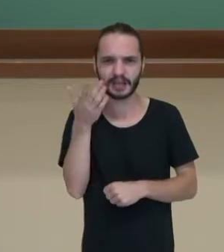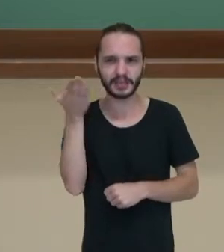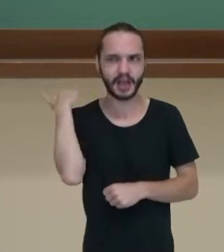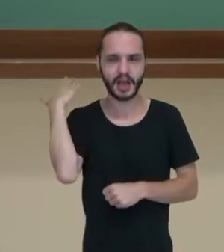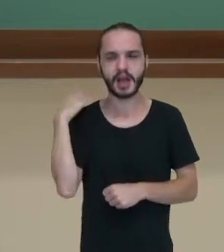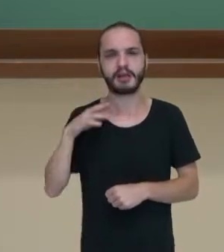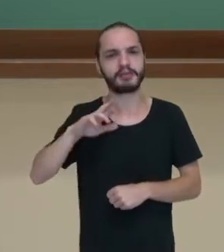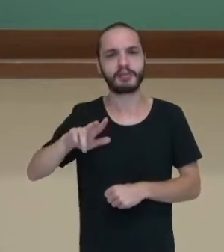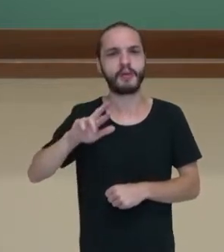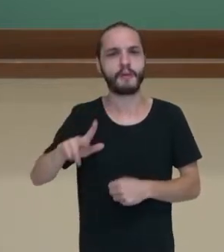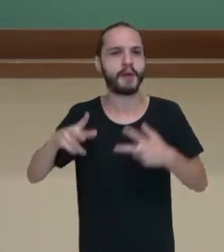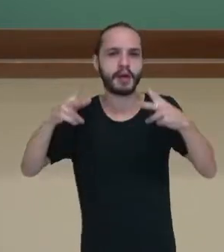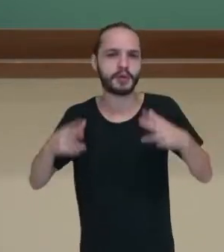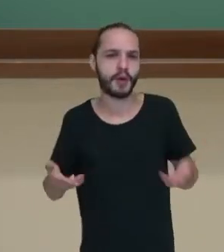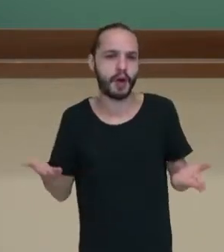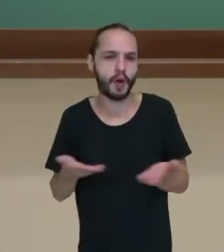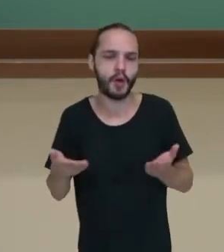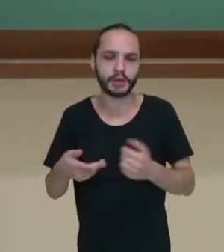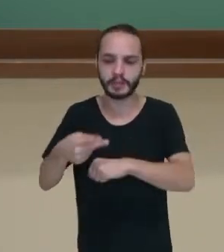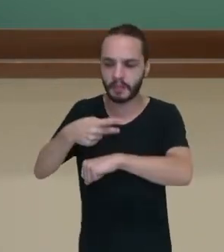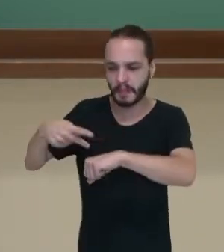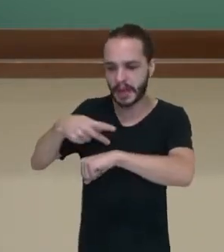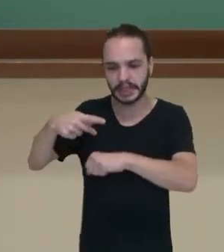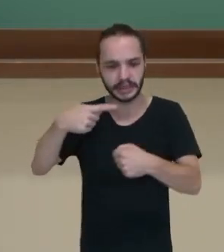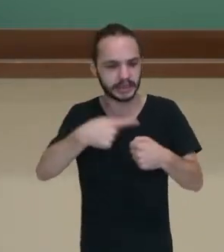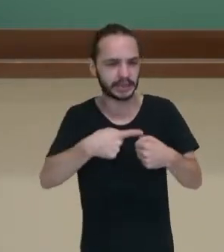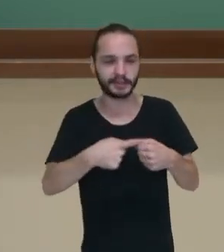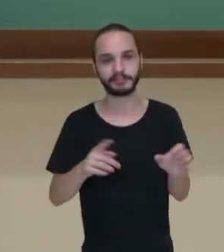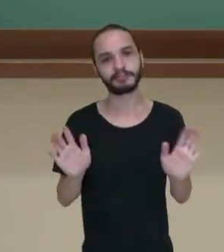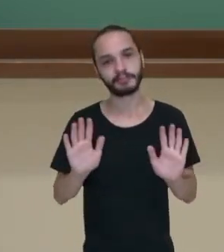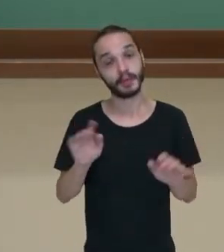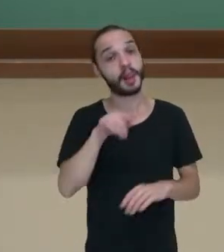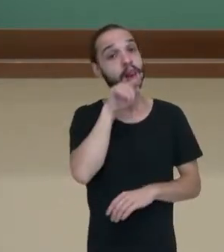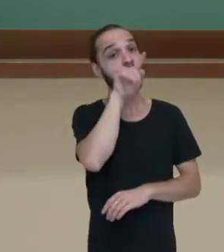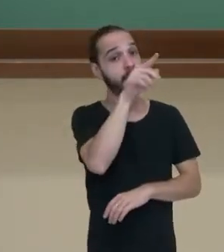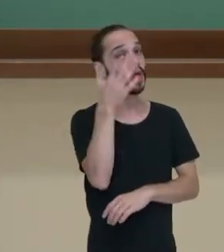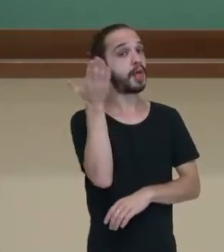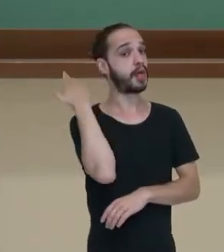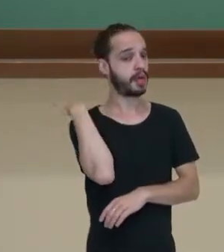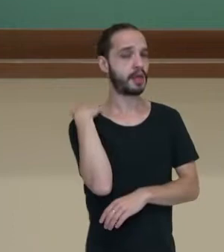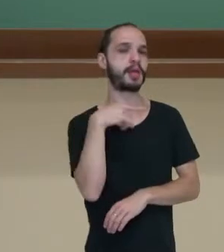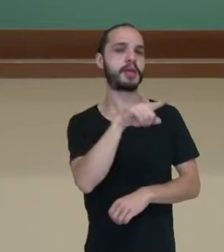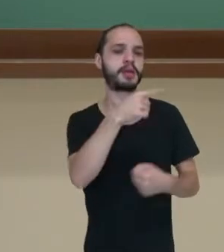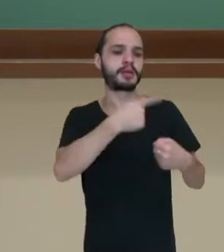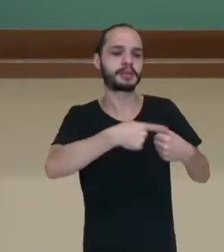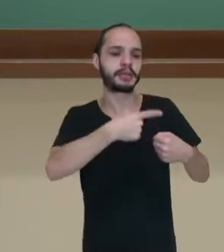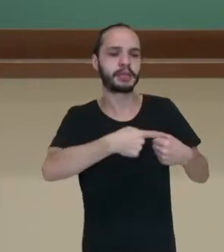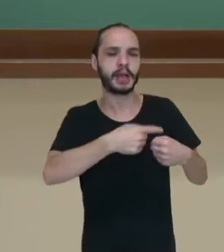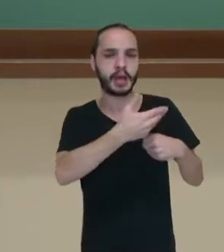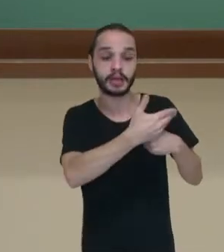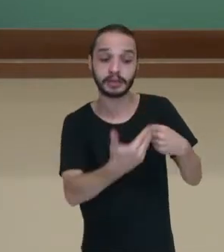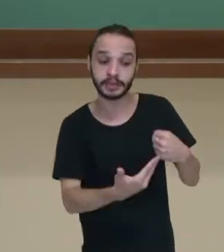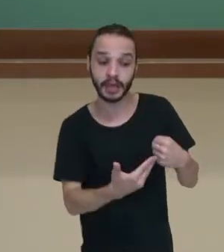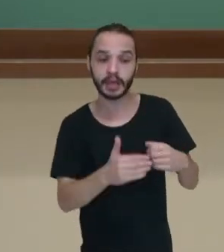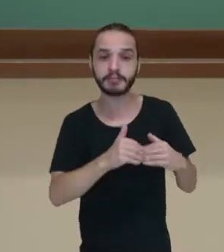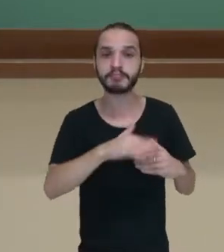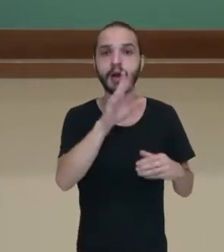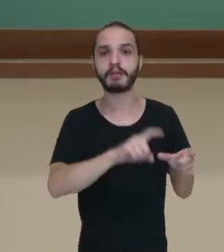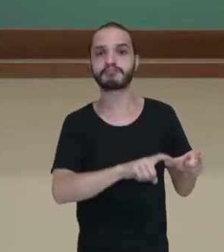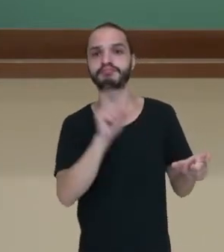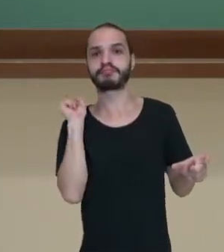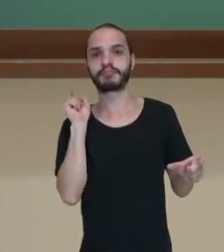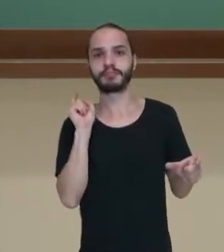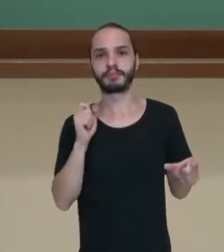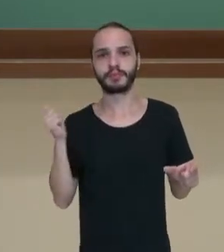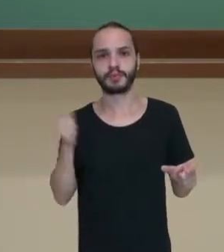assim, tem um país e tem as cidades. As cidades-estados eram um pouco mais independentes do que as cidades que nós temos hoje,